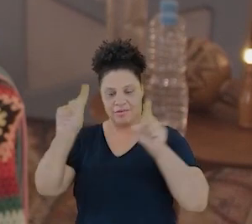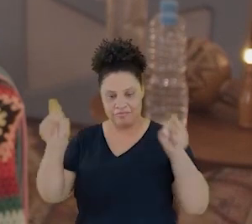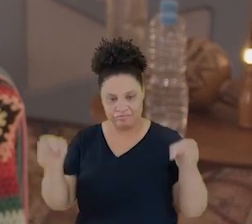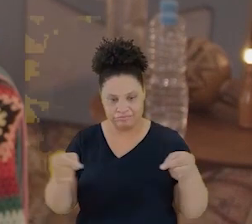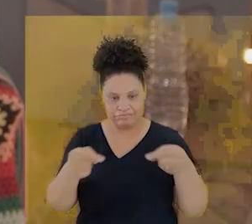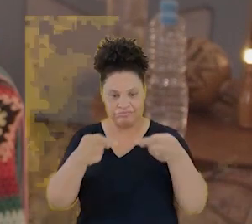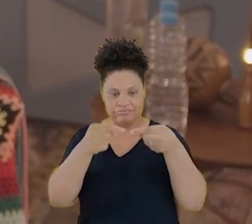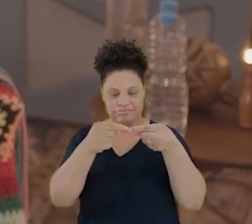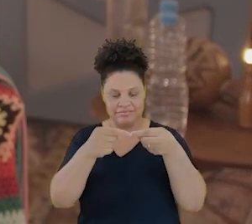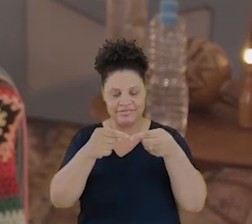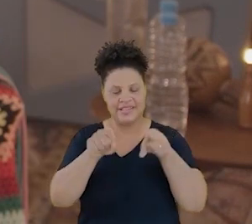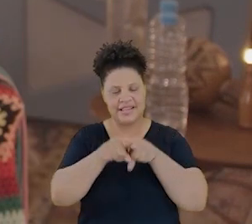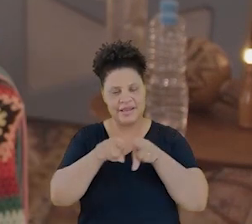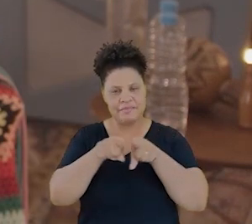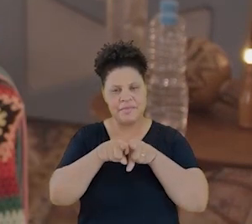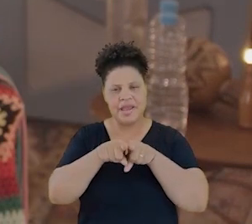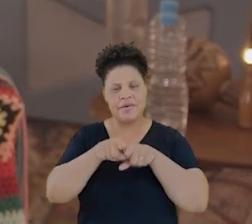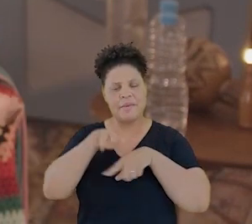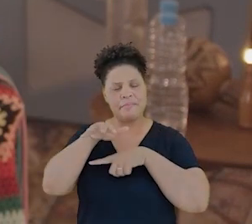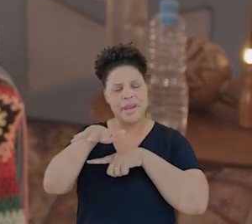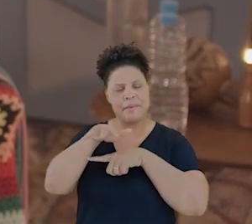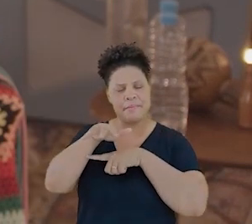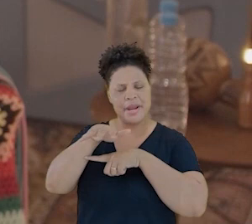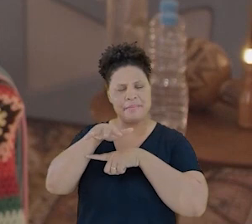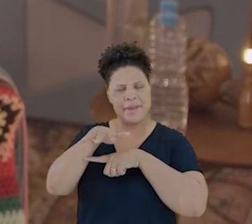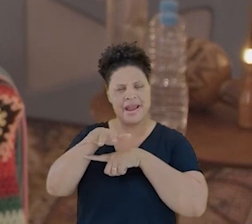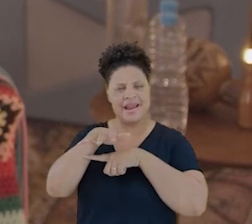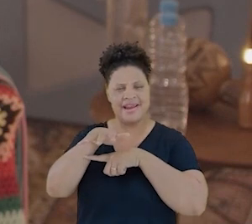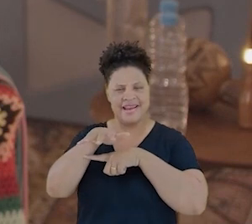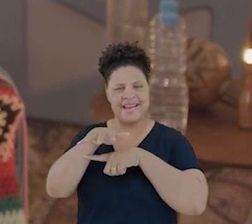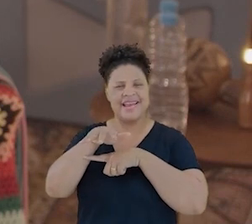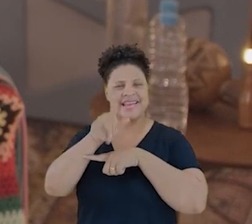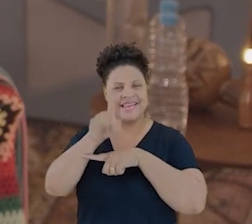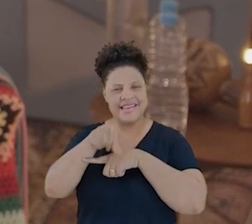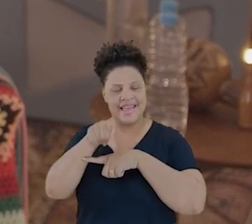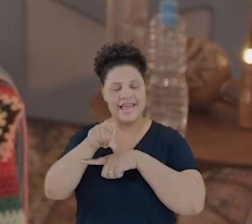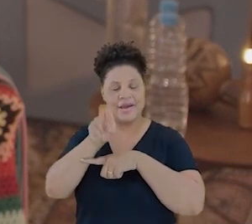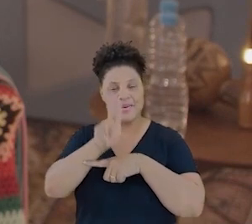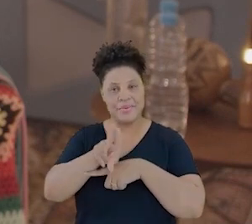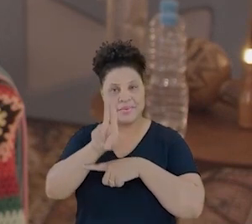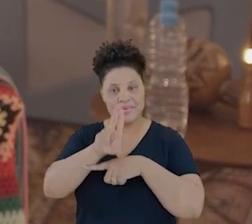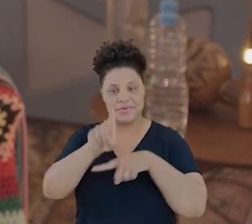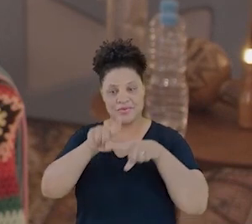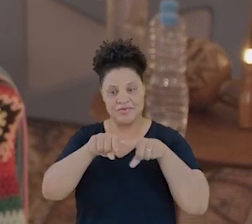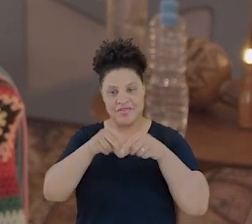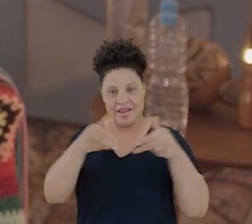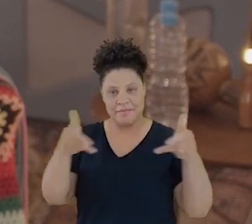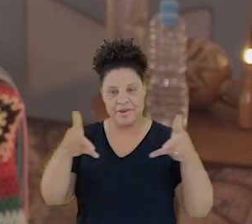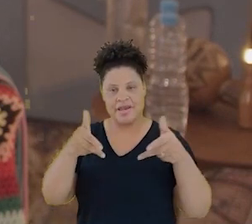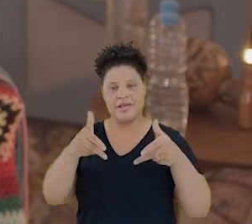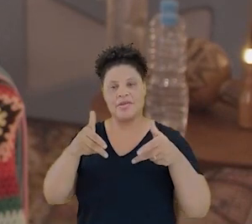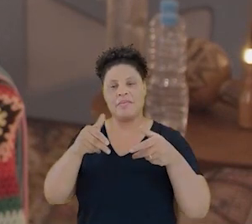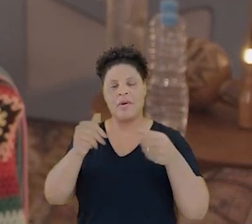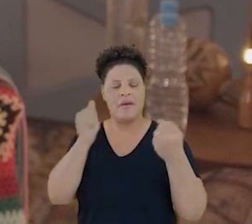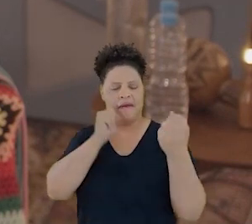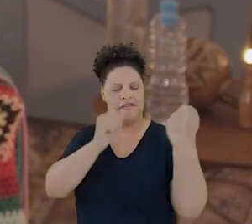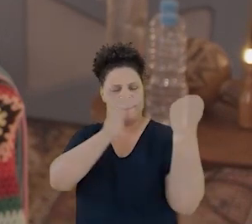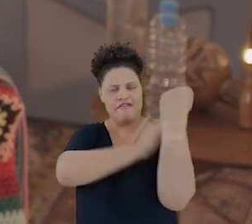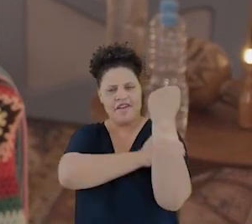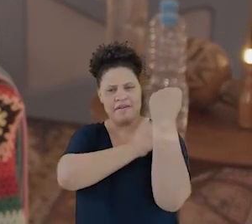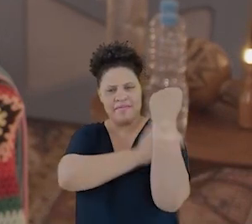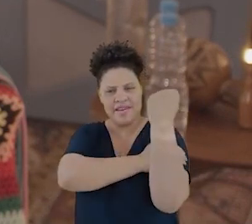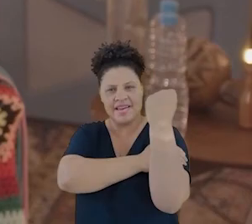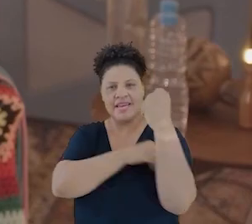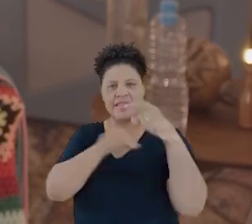ao universo eletrônico, da música eletrônica, e me utilizo, né, dessa ferramenta para o empoderamento feminino, usando temas